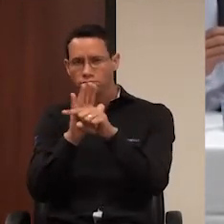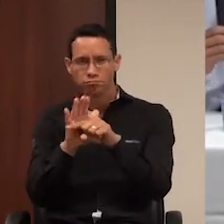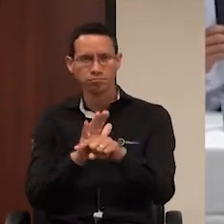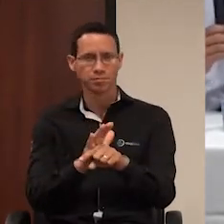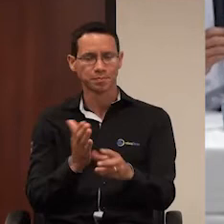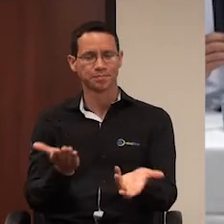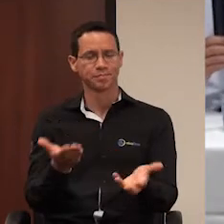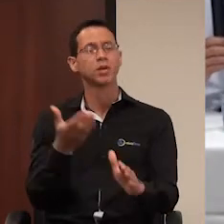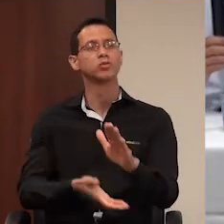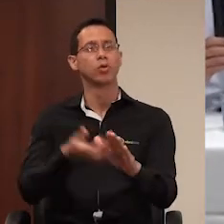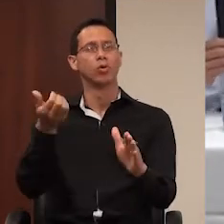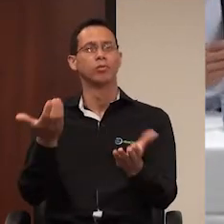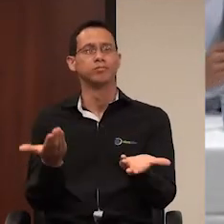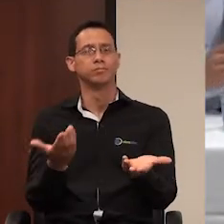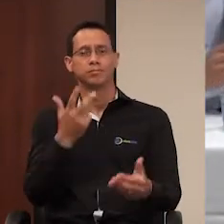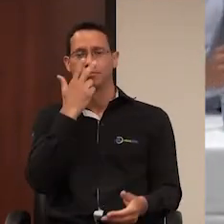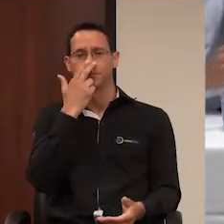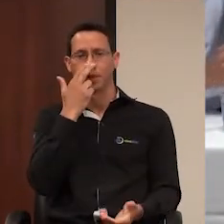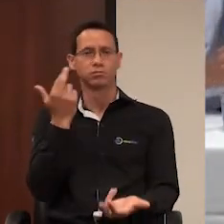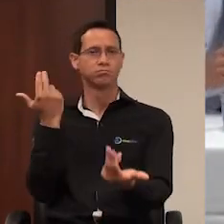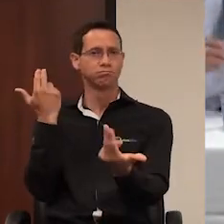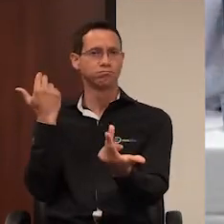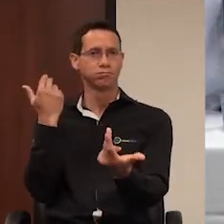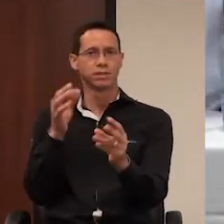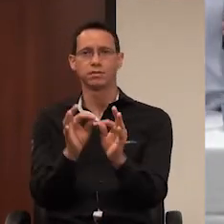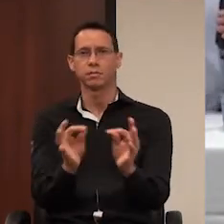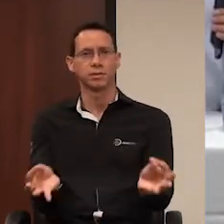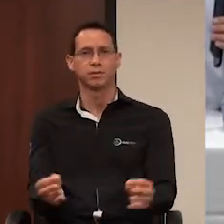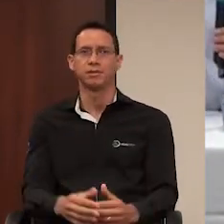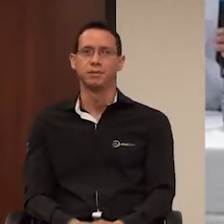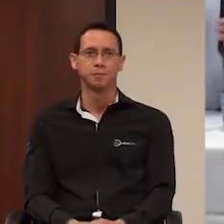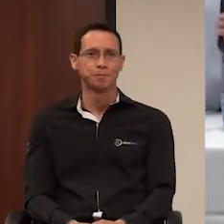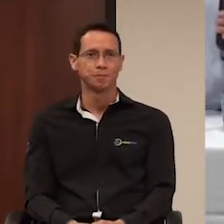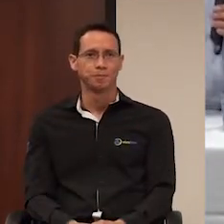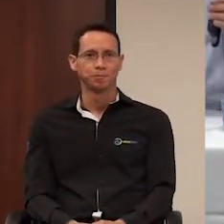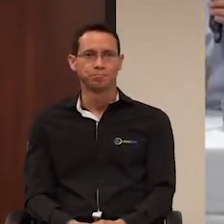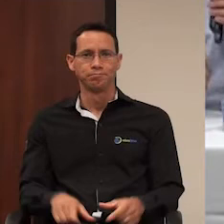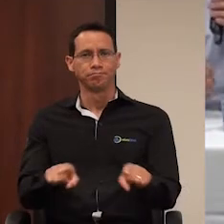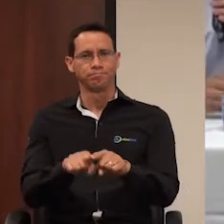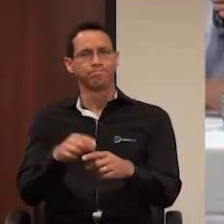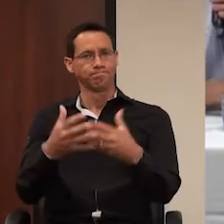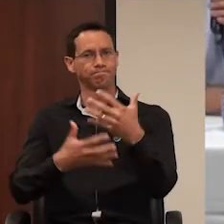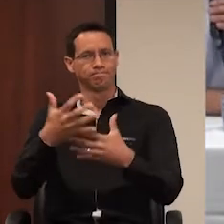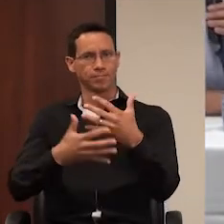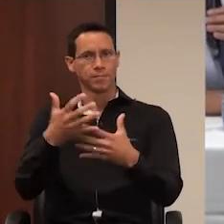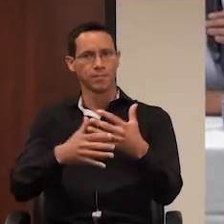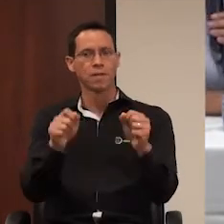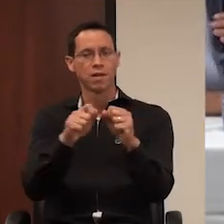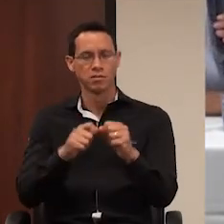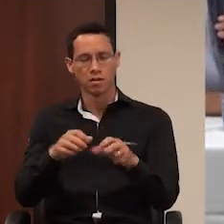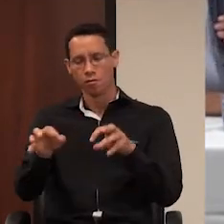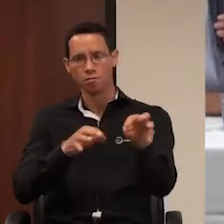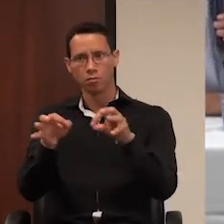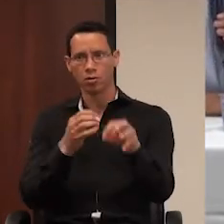tirando isso, o processo continua sendo muito simples. E acaba até impedindo a confecção de um plano